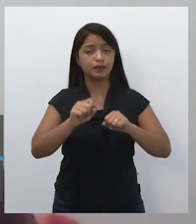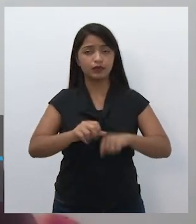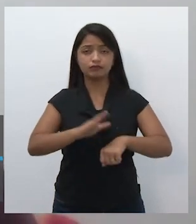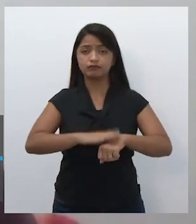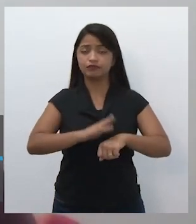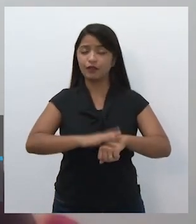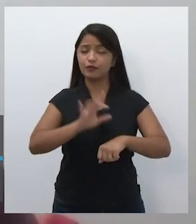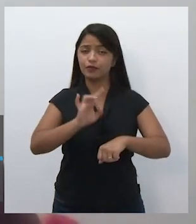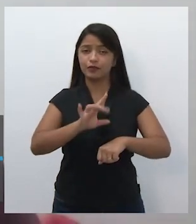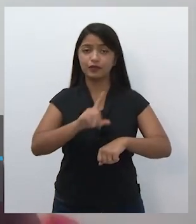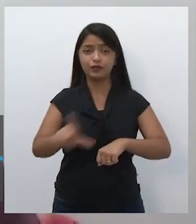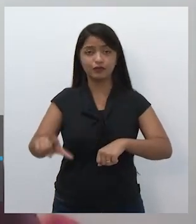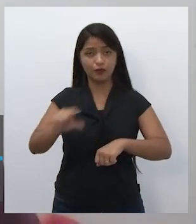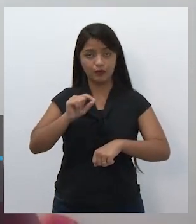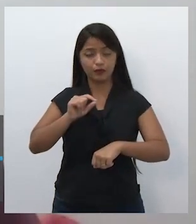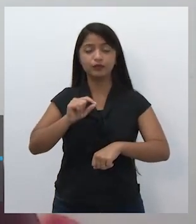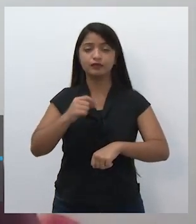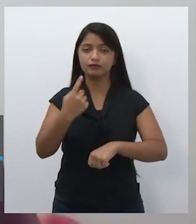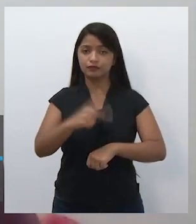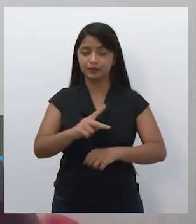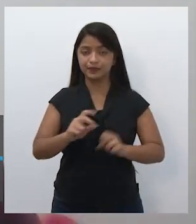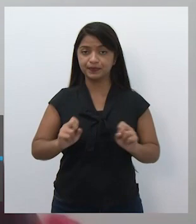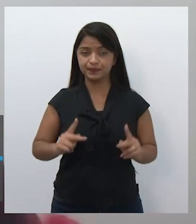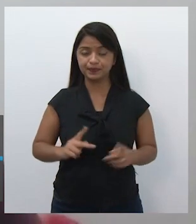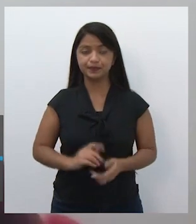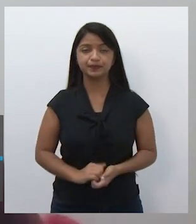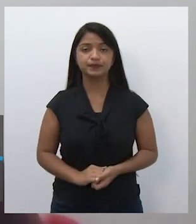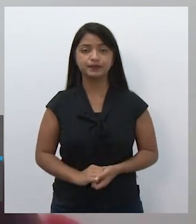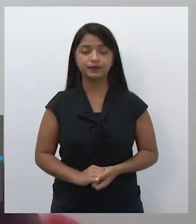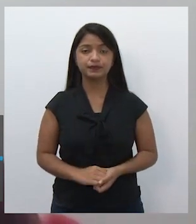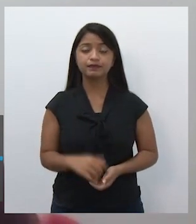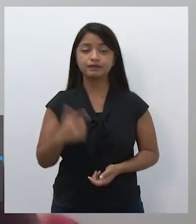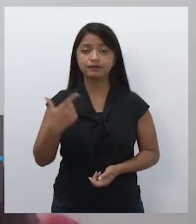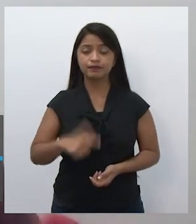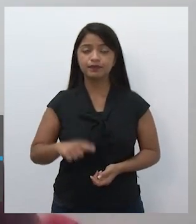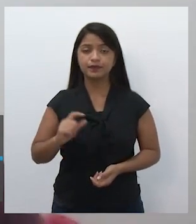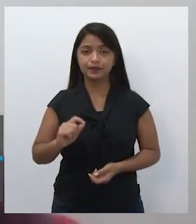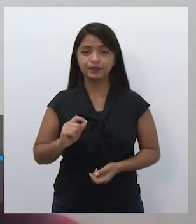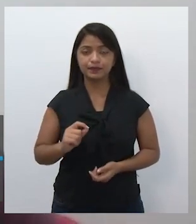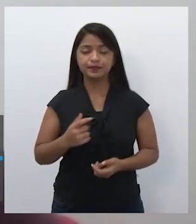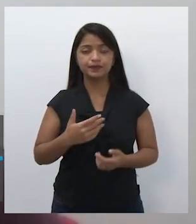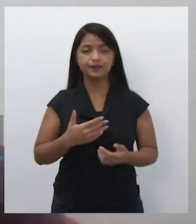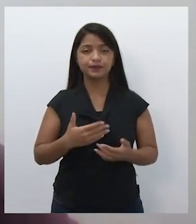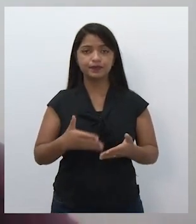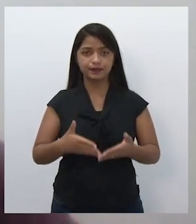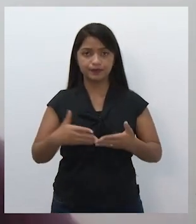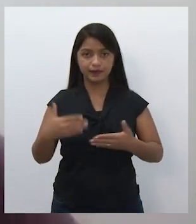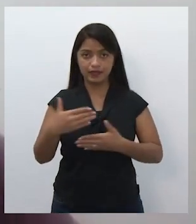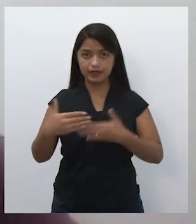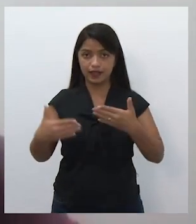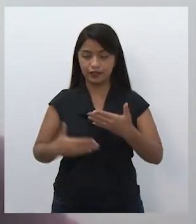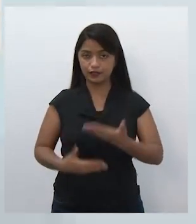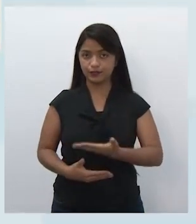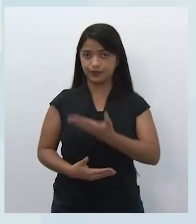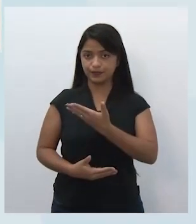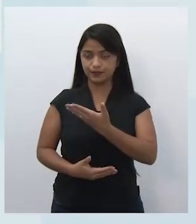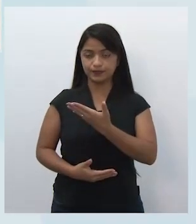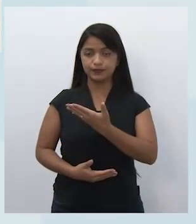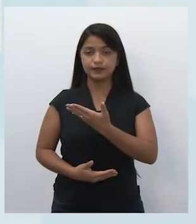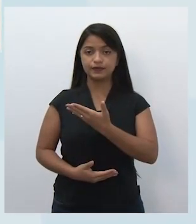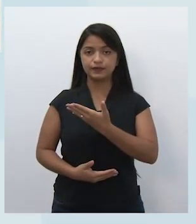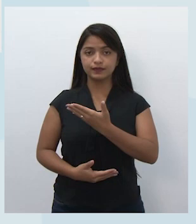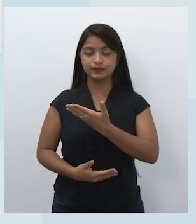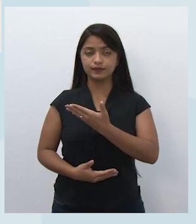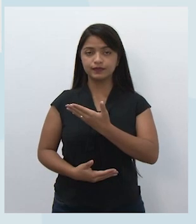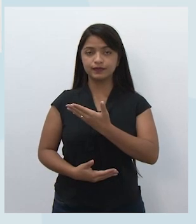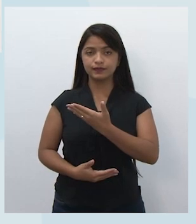uma construção a partir disso. Tá? Eu gostaria que colocasse de novo o último slide, esse que tem, esse o